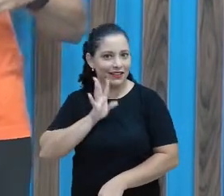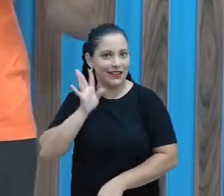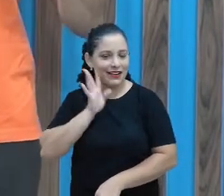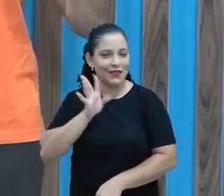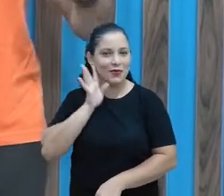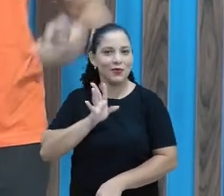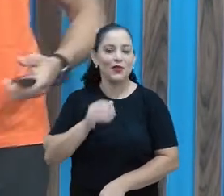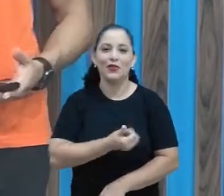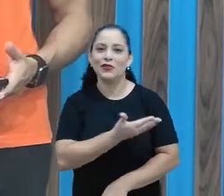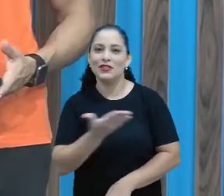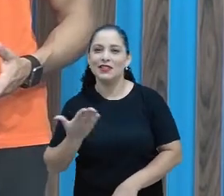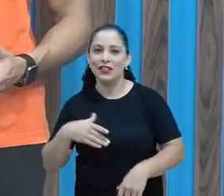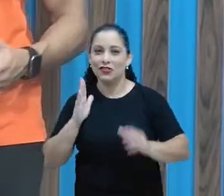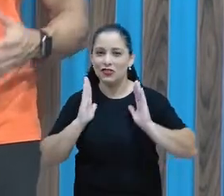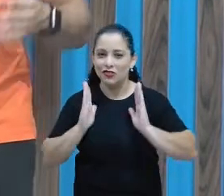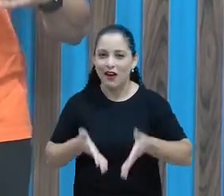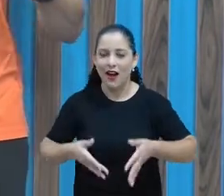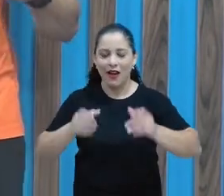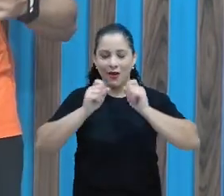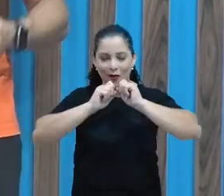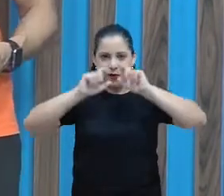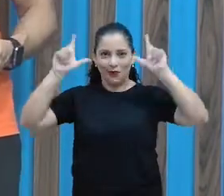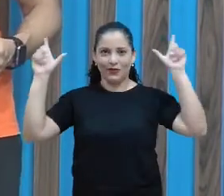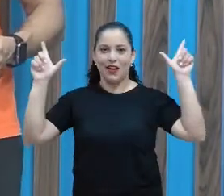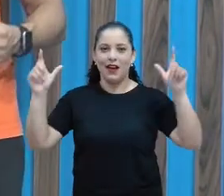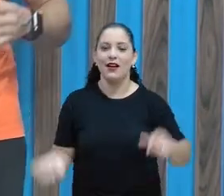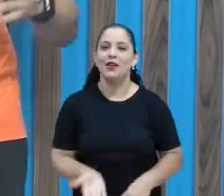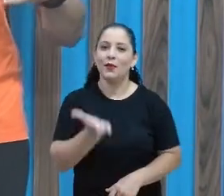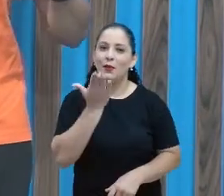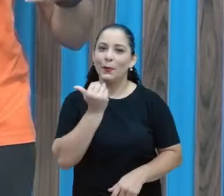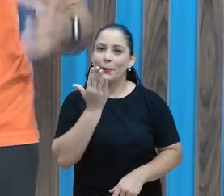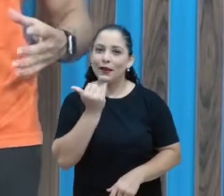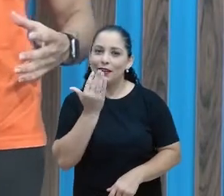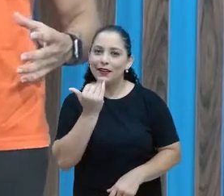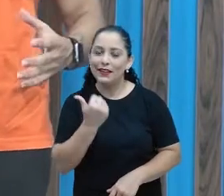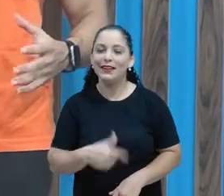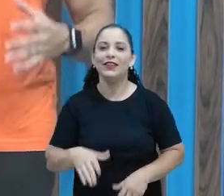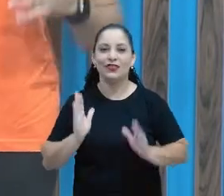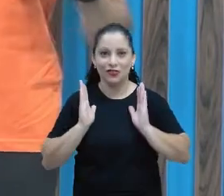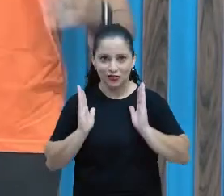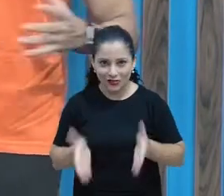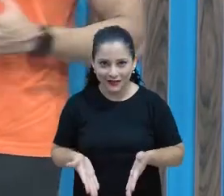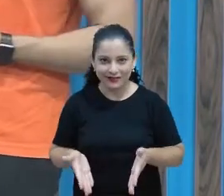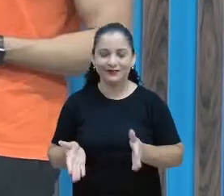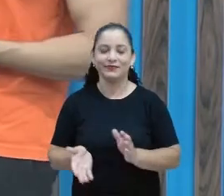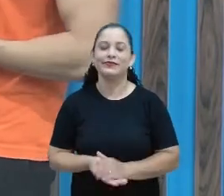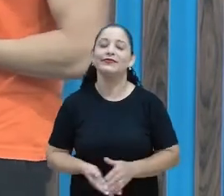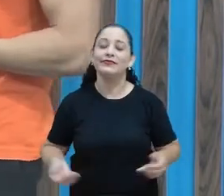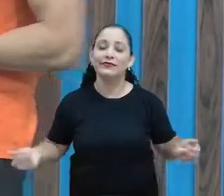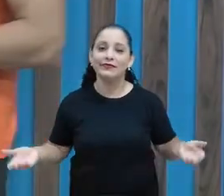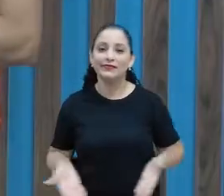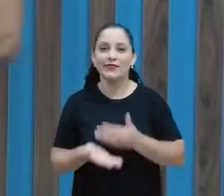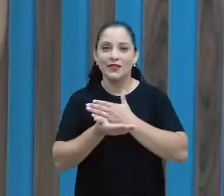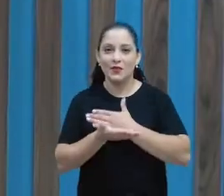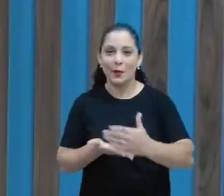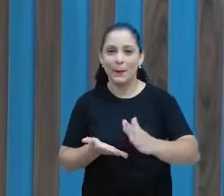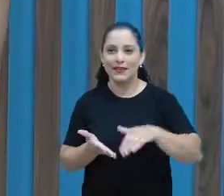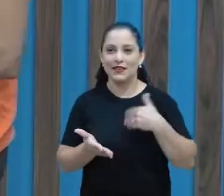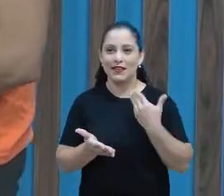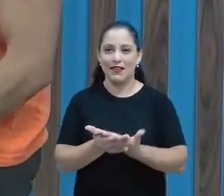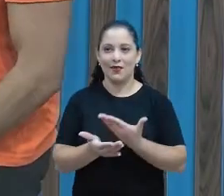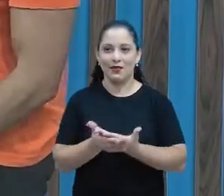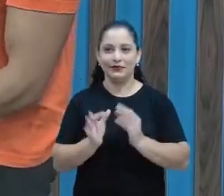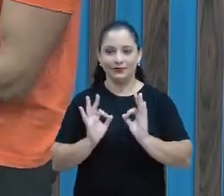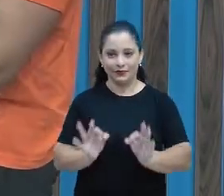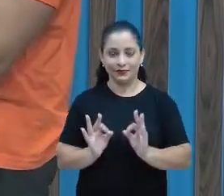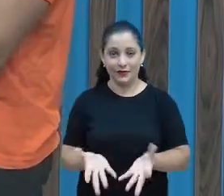De você ter acordado já aí, tomado o seu café, tá bem espertinho, para a gente começar a nossa aula de hoje,